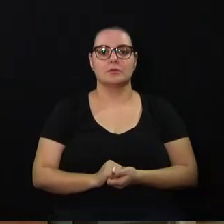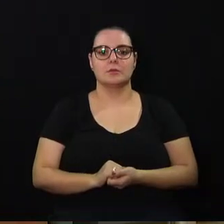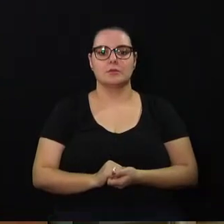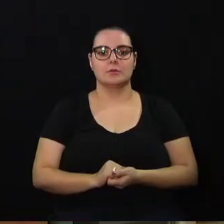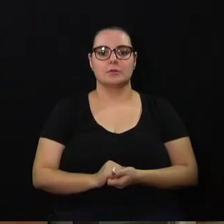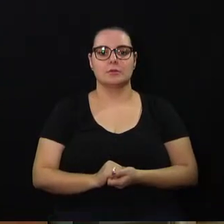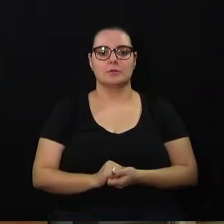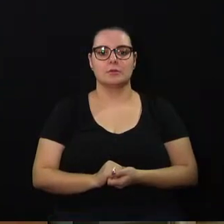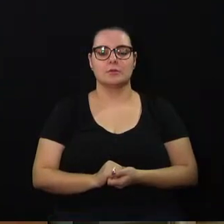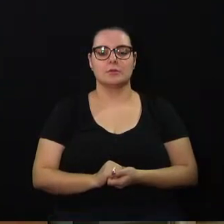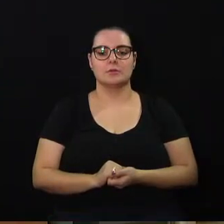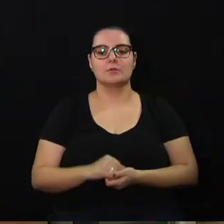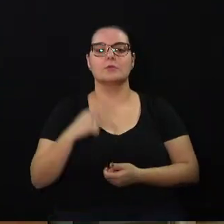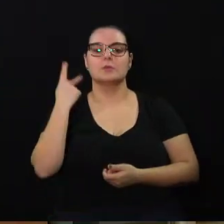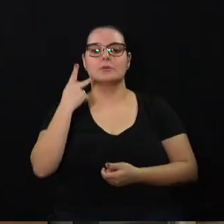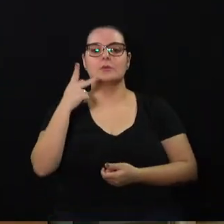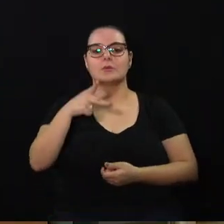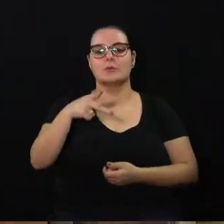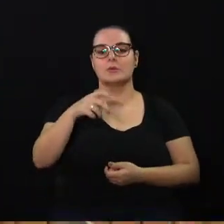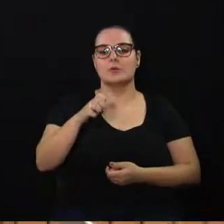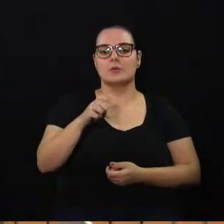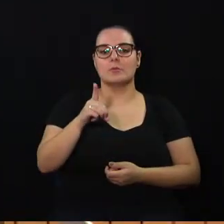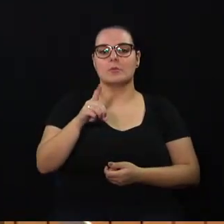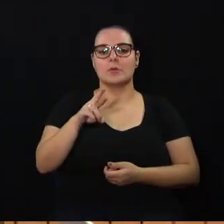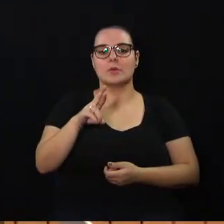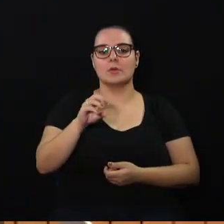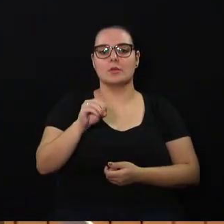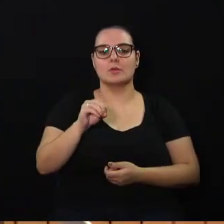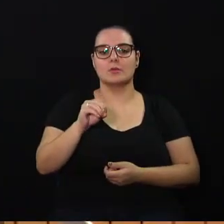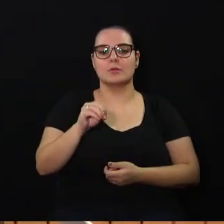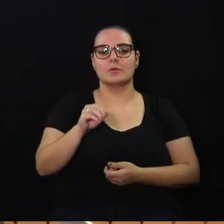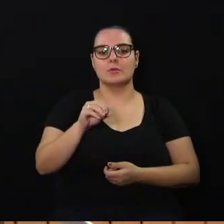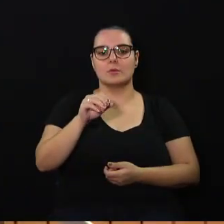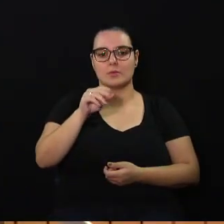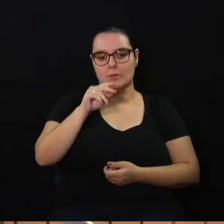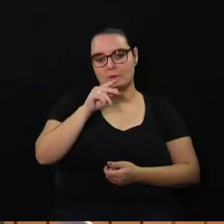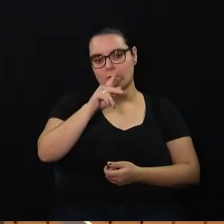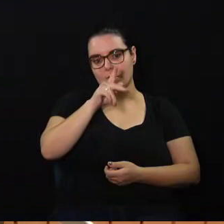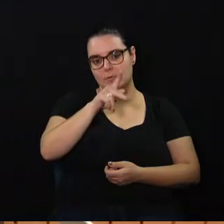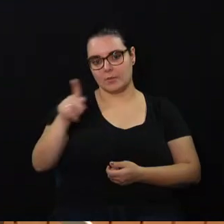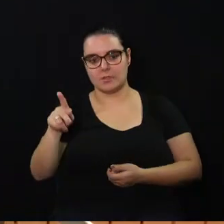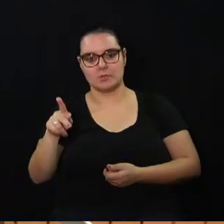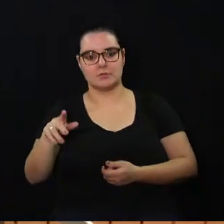o vereador pedro tourinho que é presidente da comissão de saúde